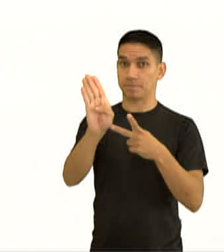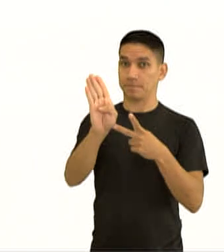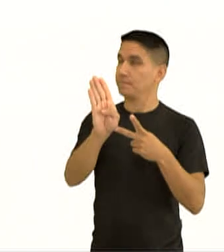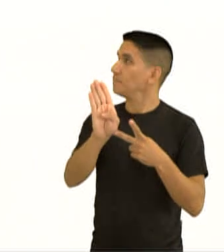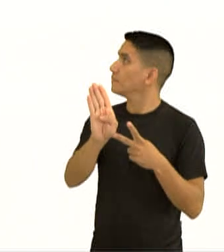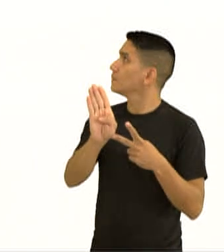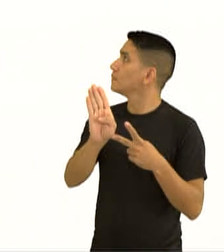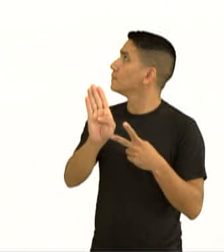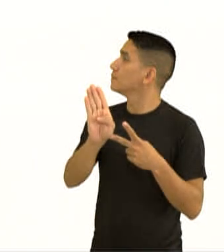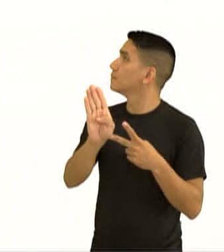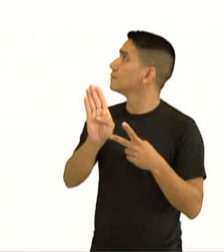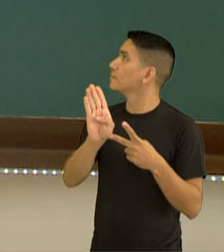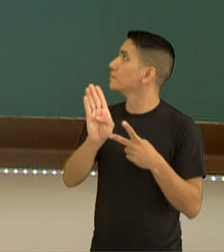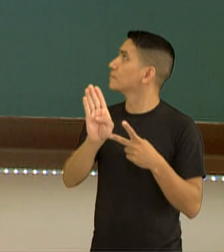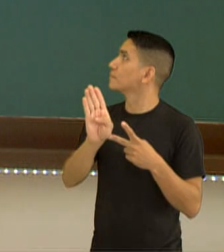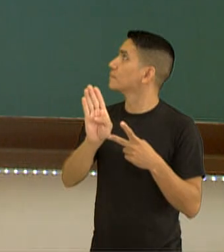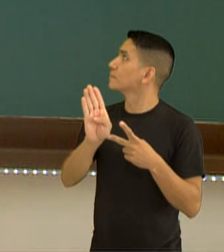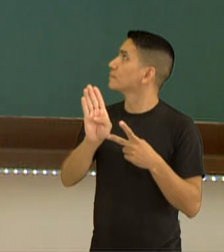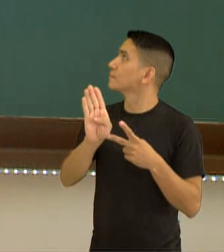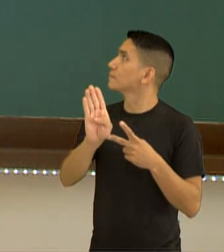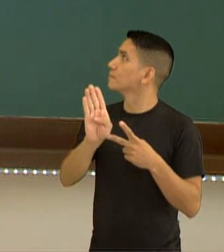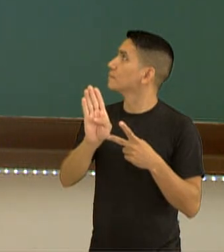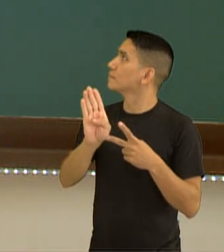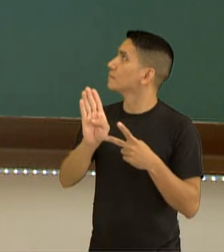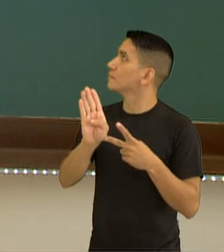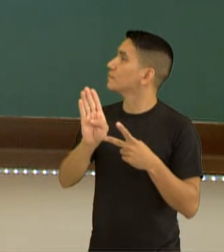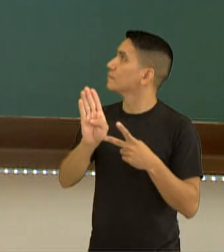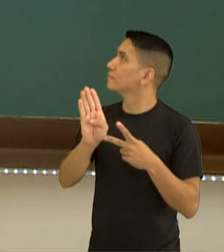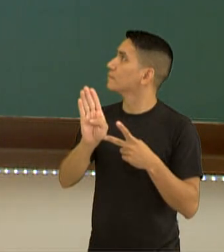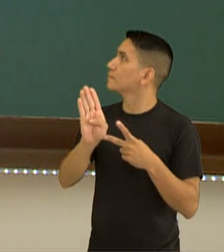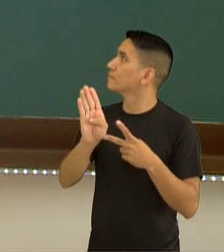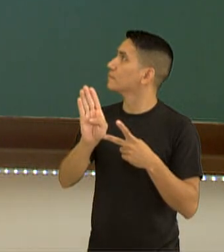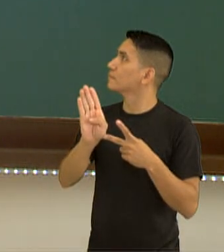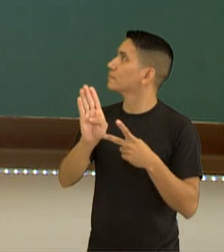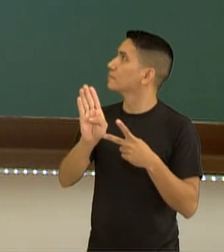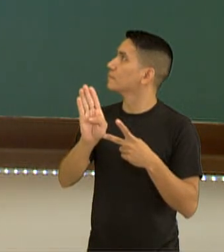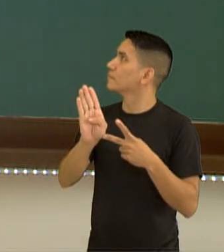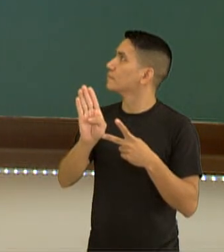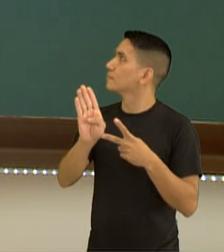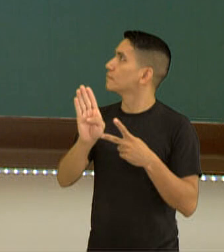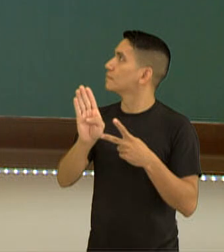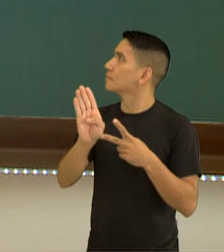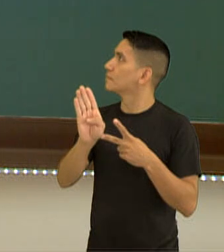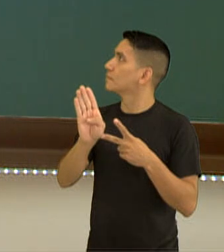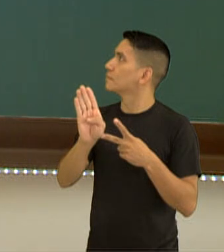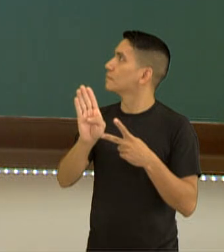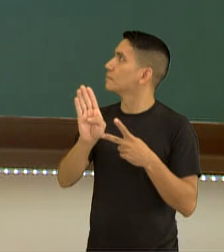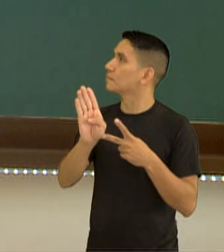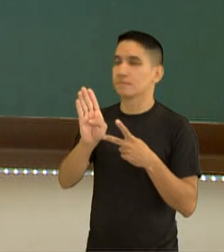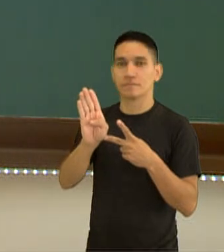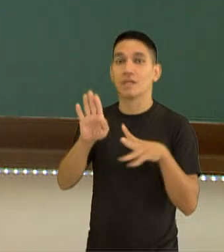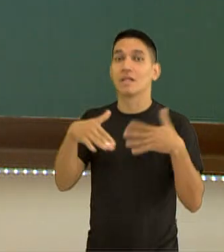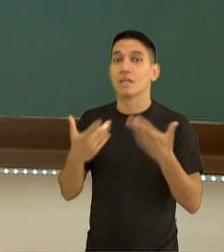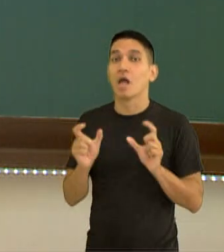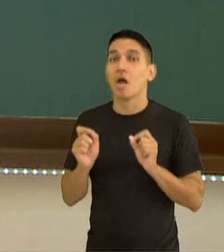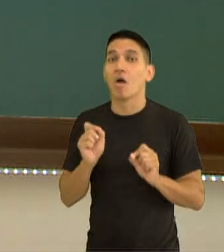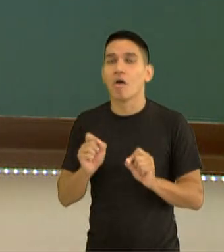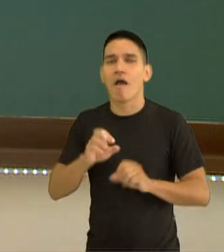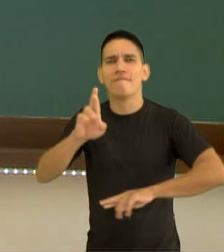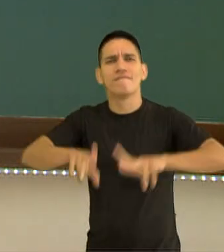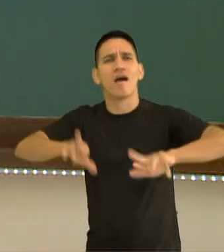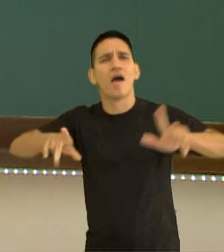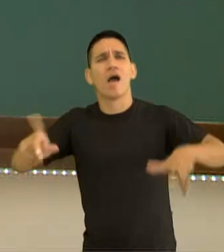travelers increasingly see Brazil as a realistic and affordable travel option. Então, muitos